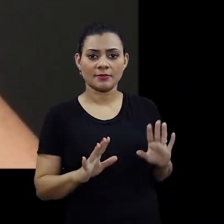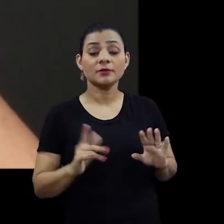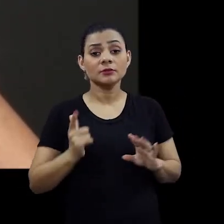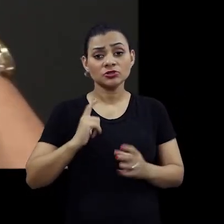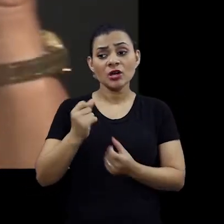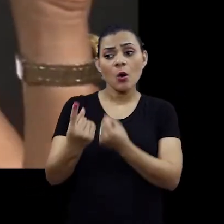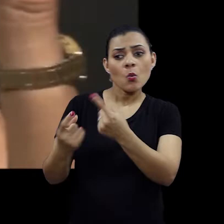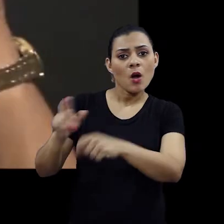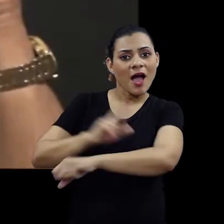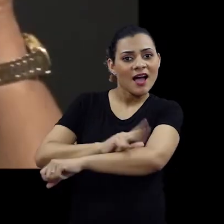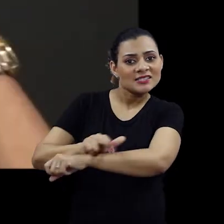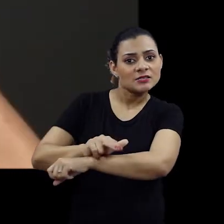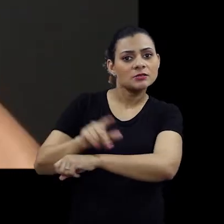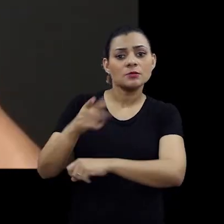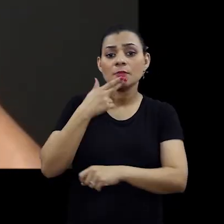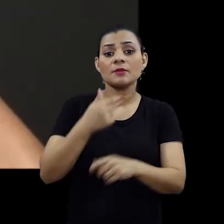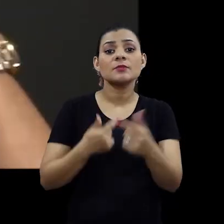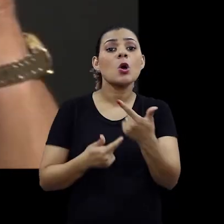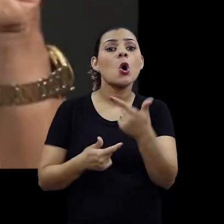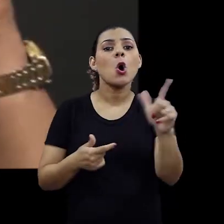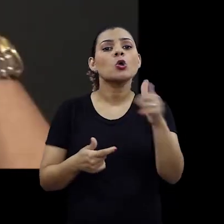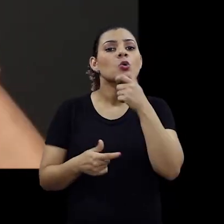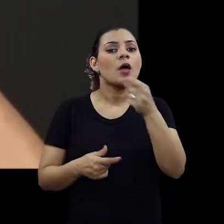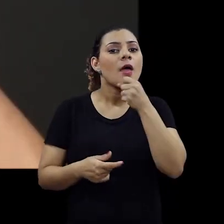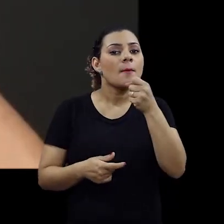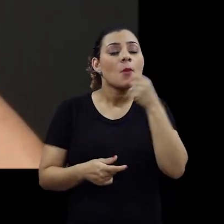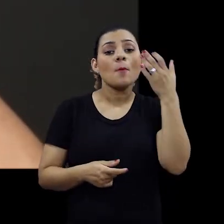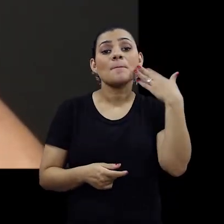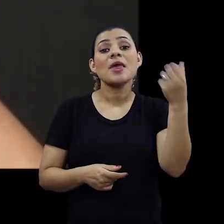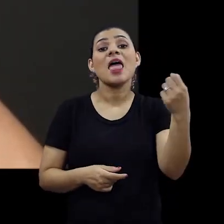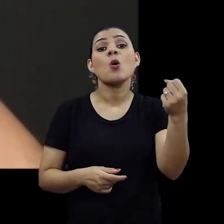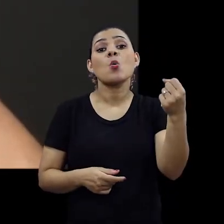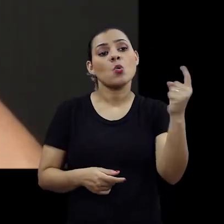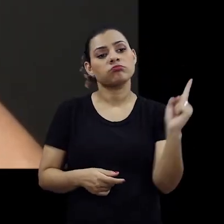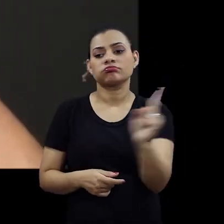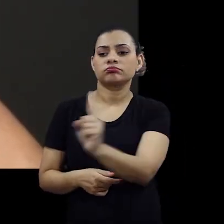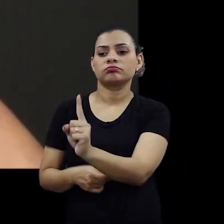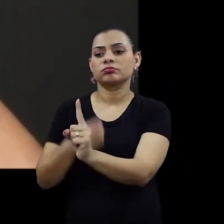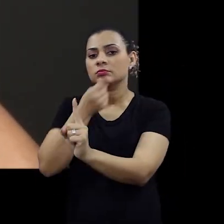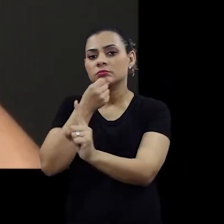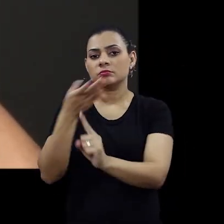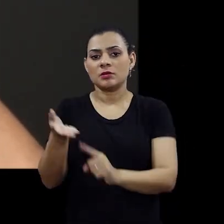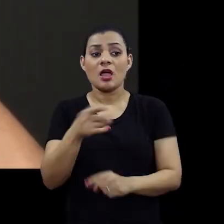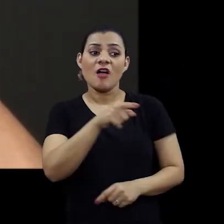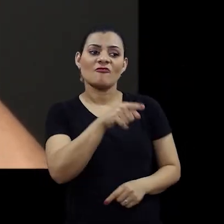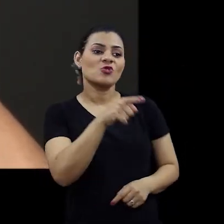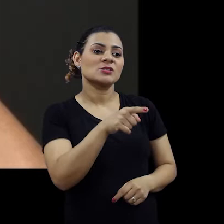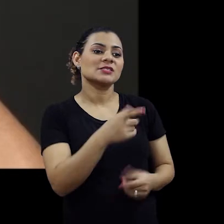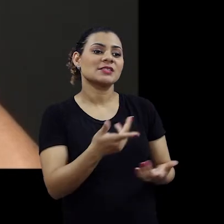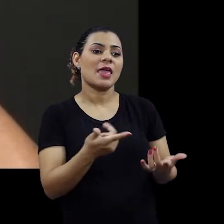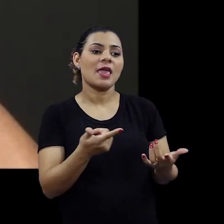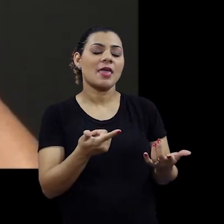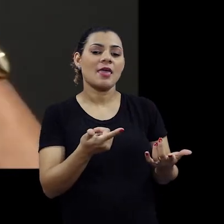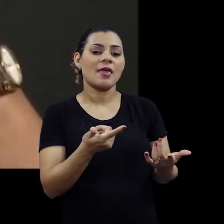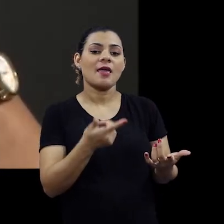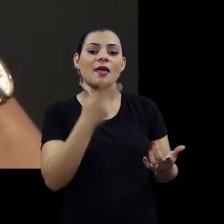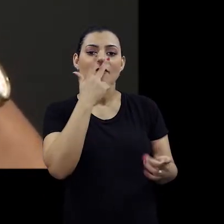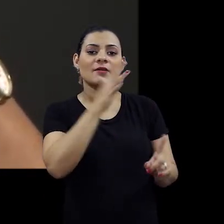racismo. Tinha racismo em algum lugar, eles mandavam um repórter branco, porque eles falavam assim: não,